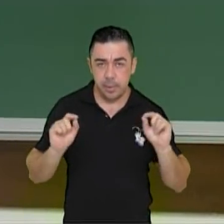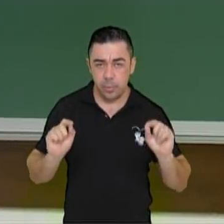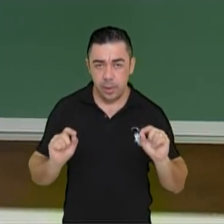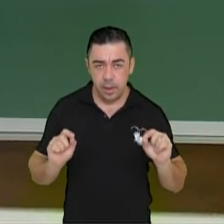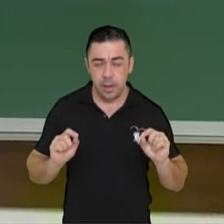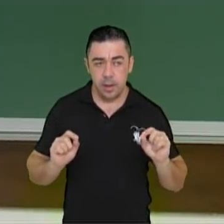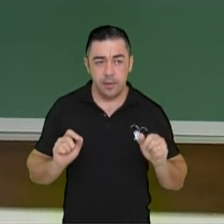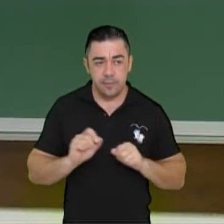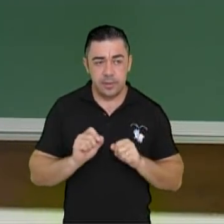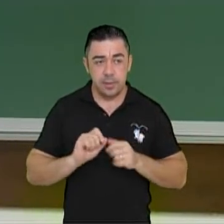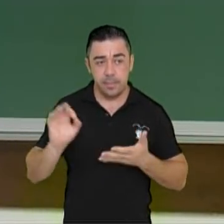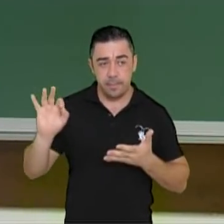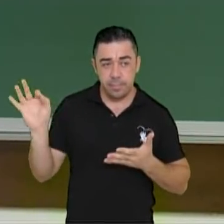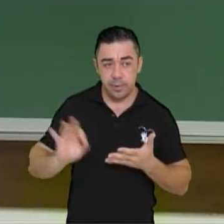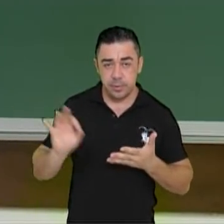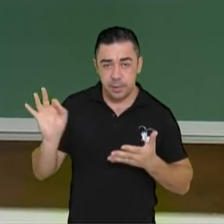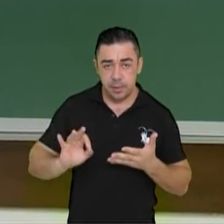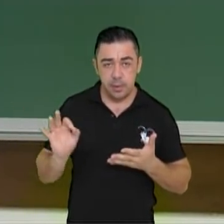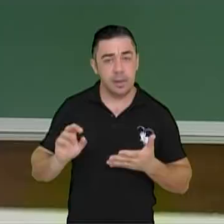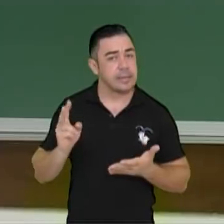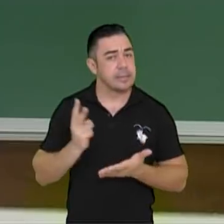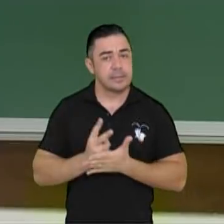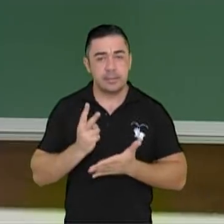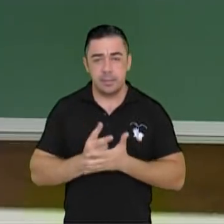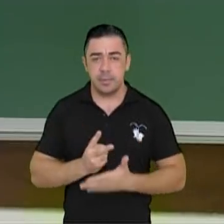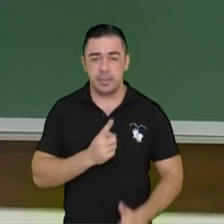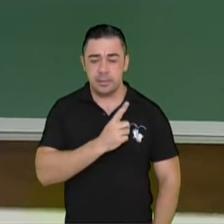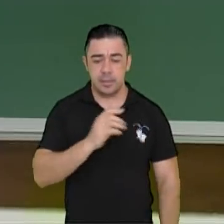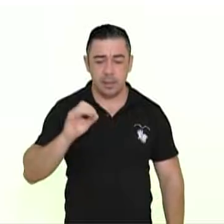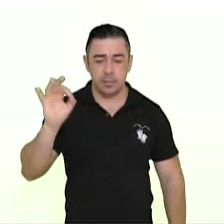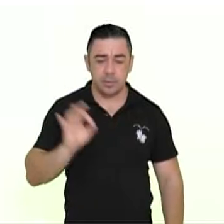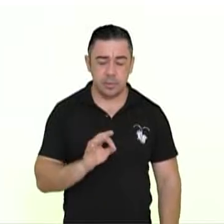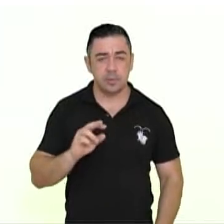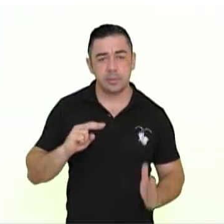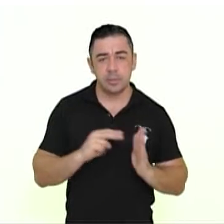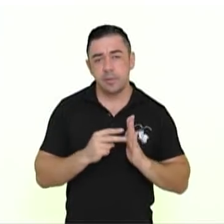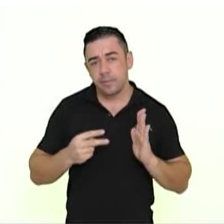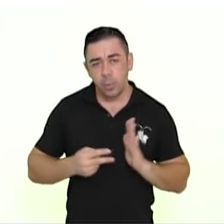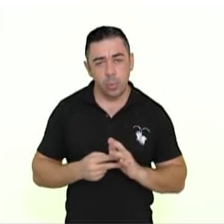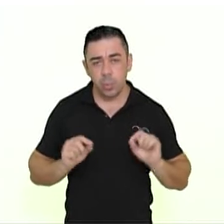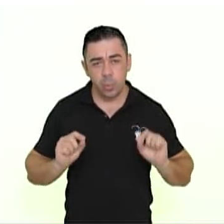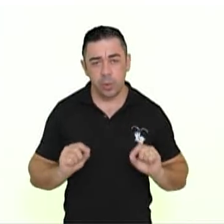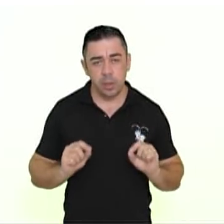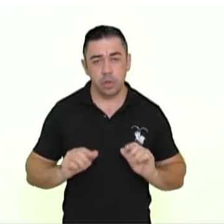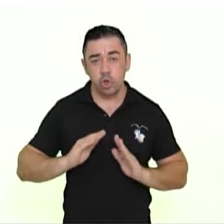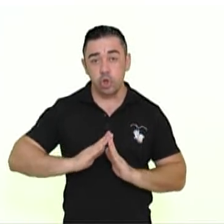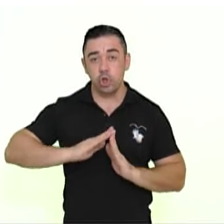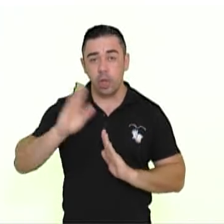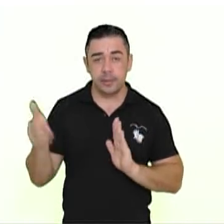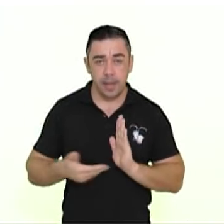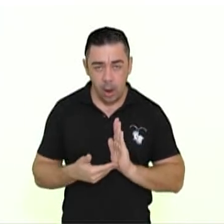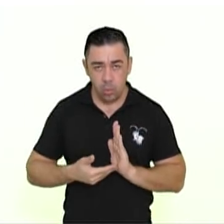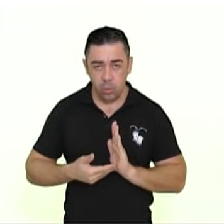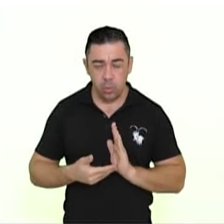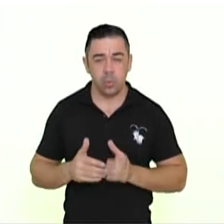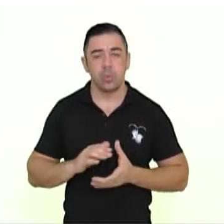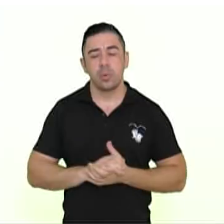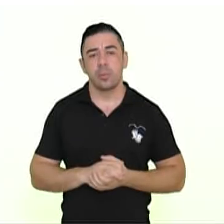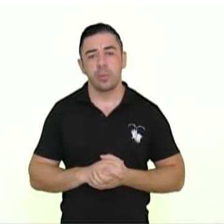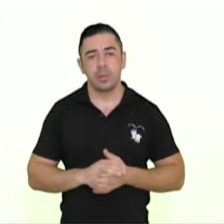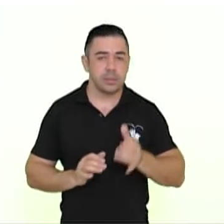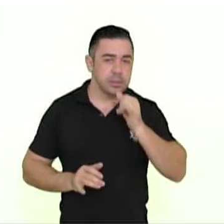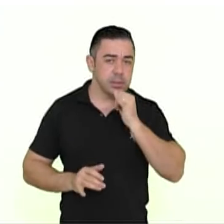quando escrevemos a porcentagem, 100% é o mesmo que considerar um inteiro, ou seja,